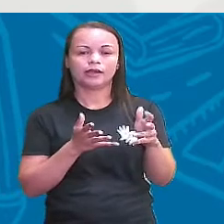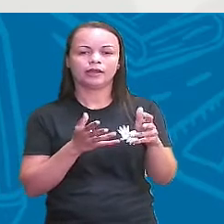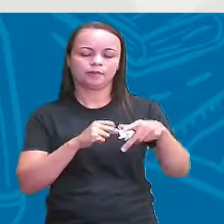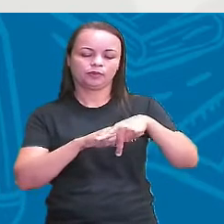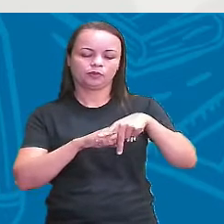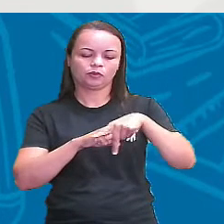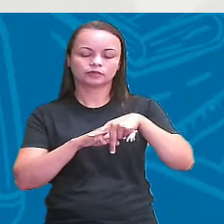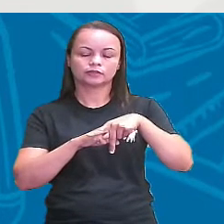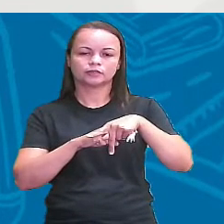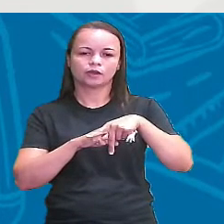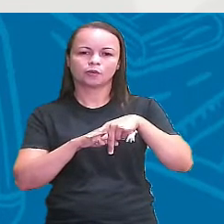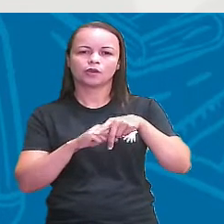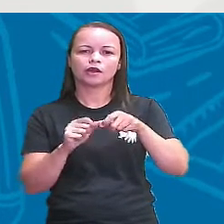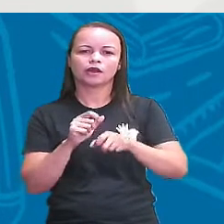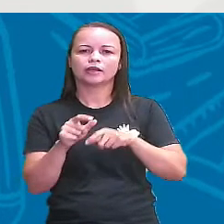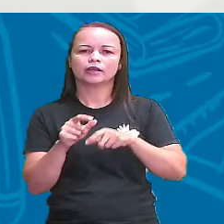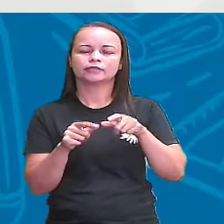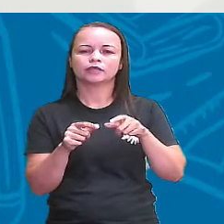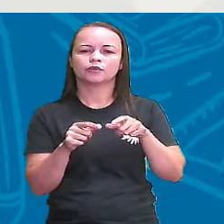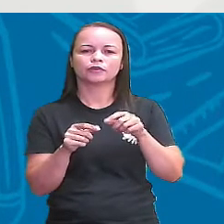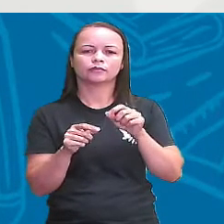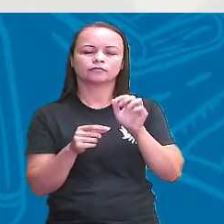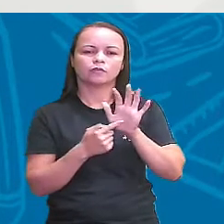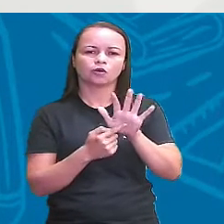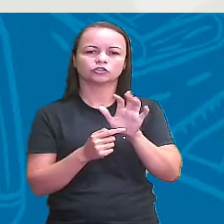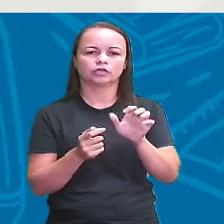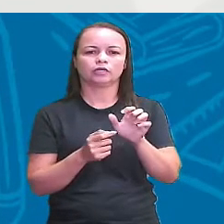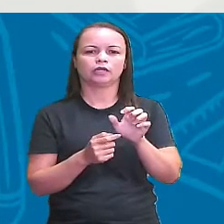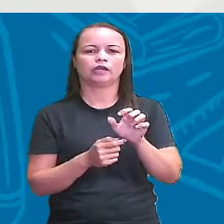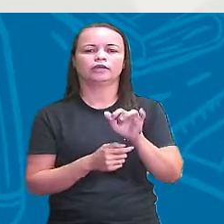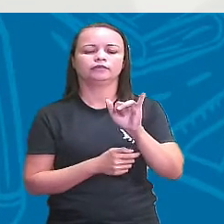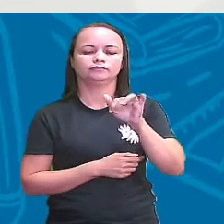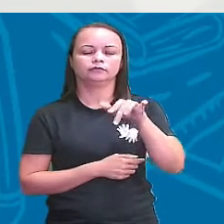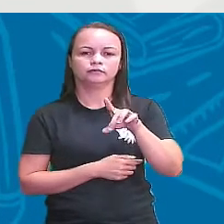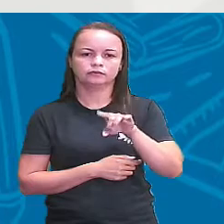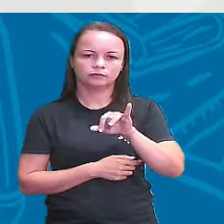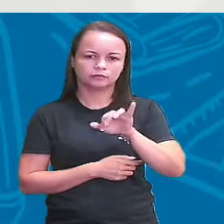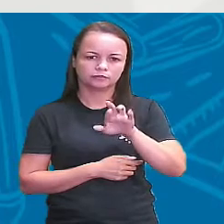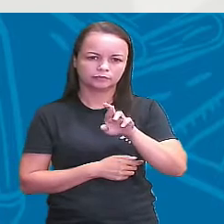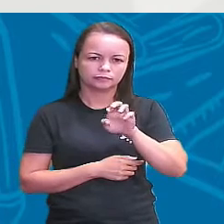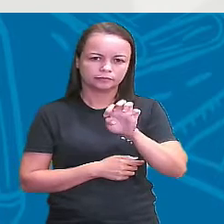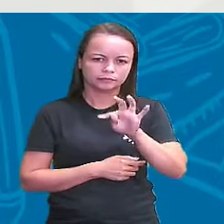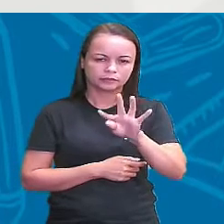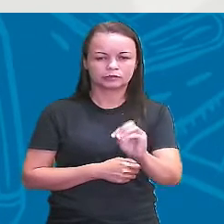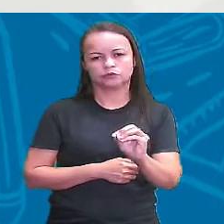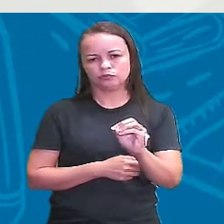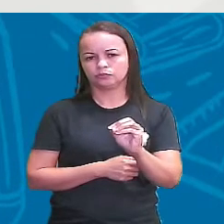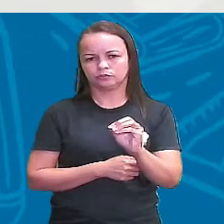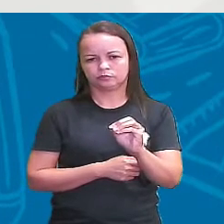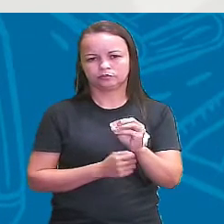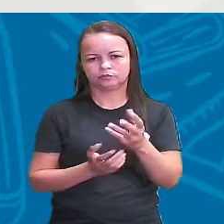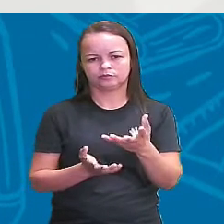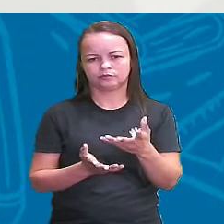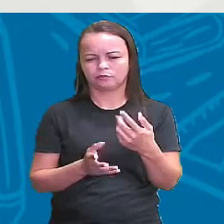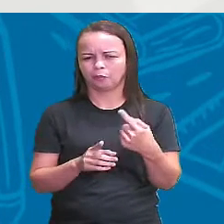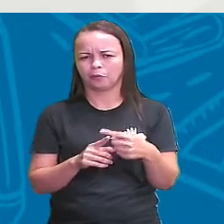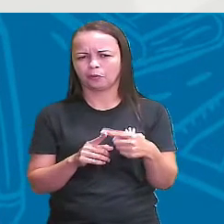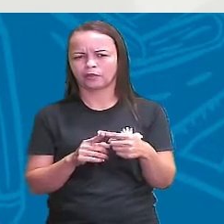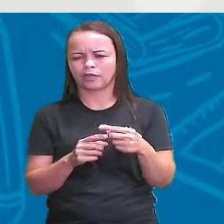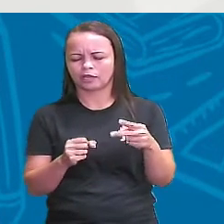indica que é um complemento indireto. Ele está ligado ao verbo indiretamente. Por